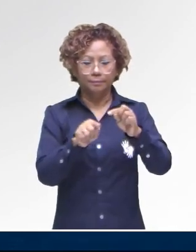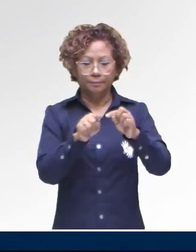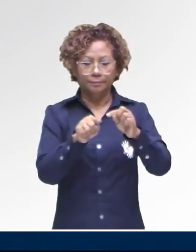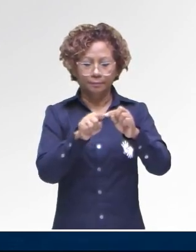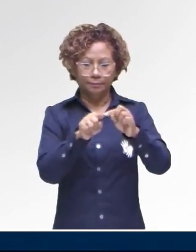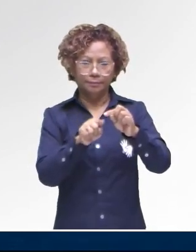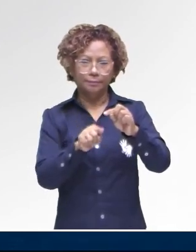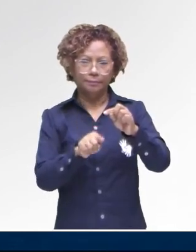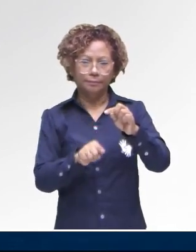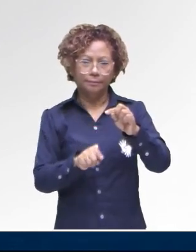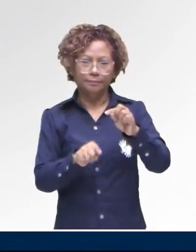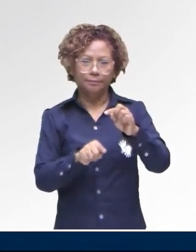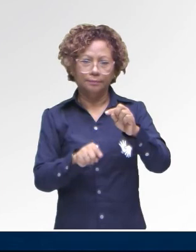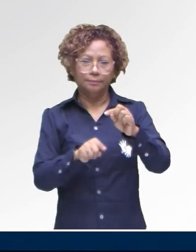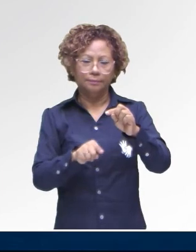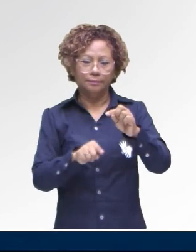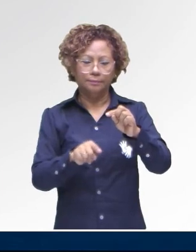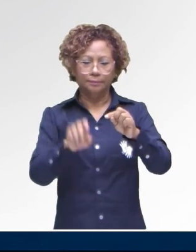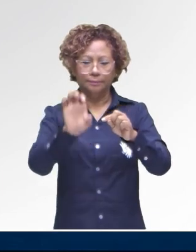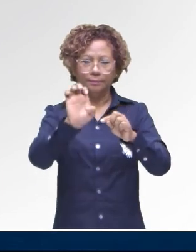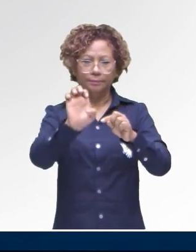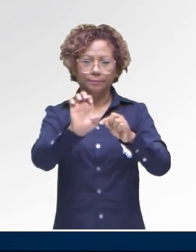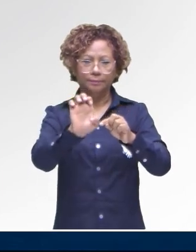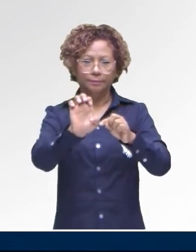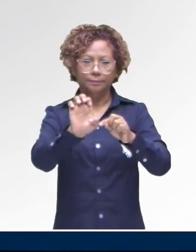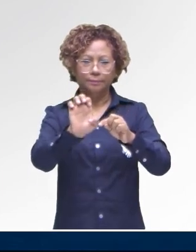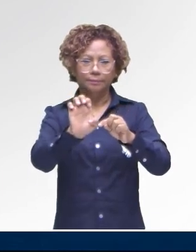delimitando, né? Limitando, botando aqui, ó,